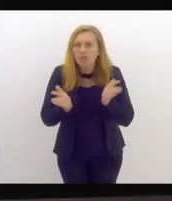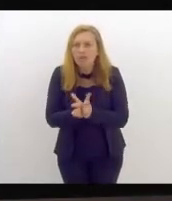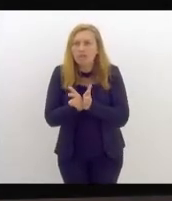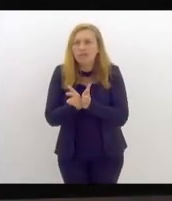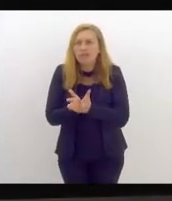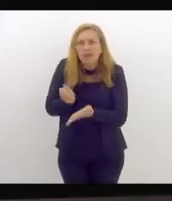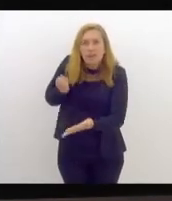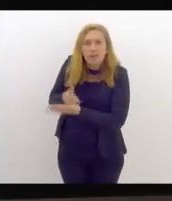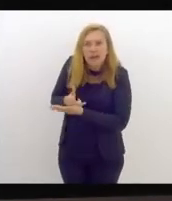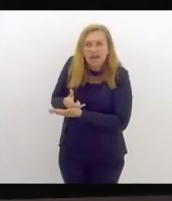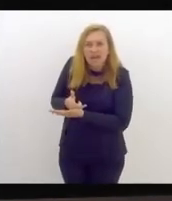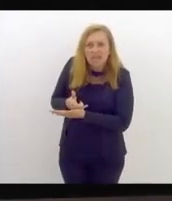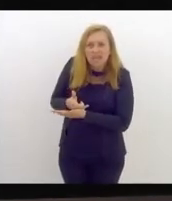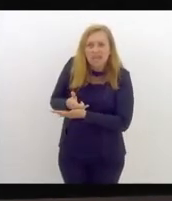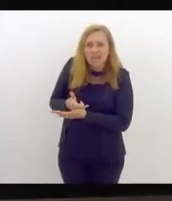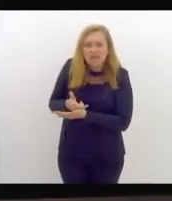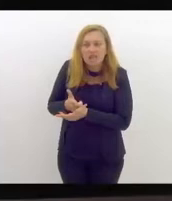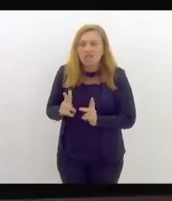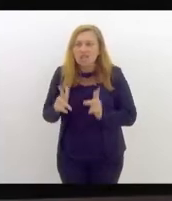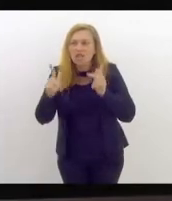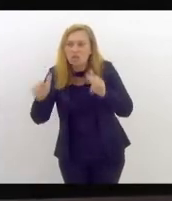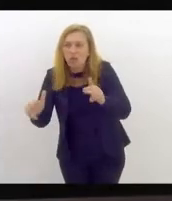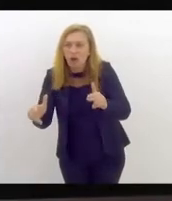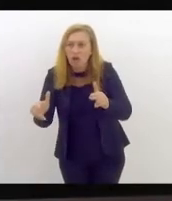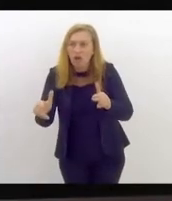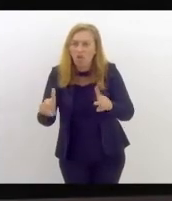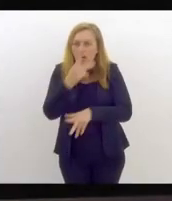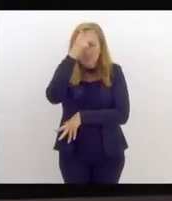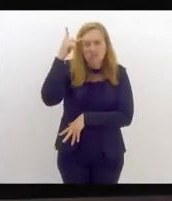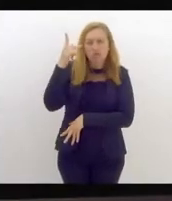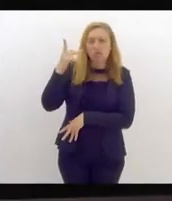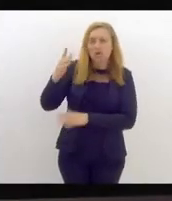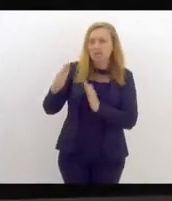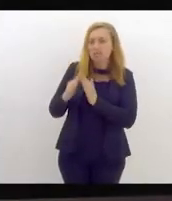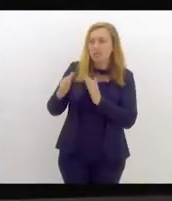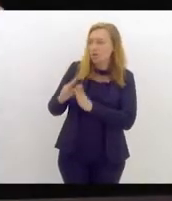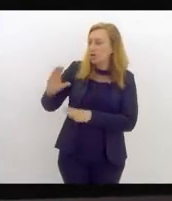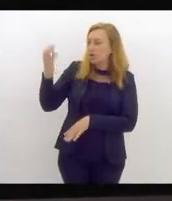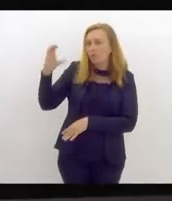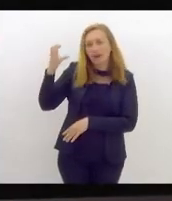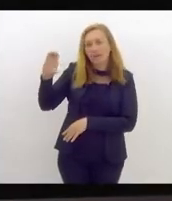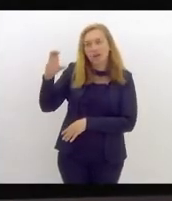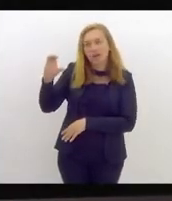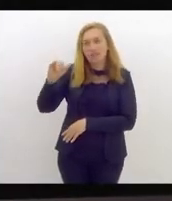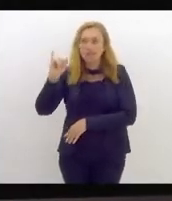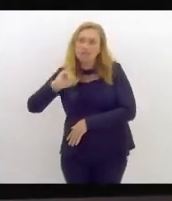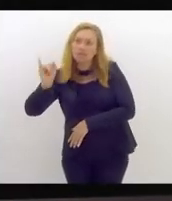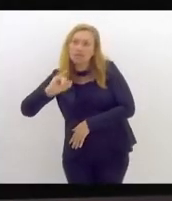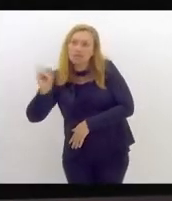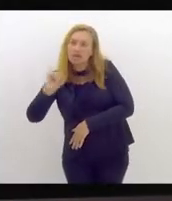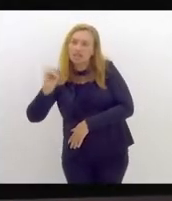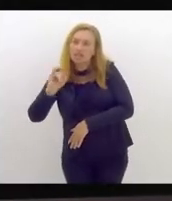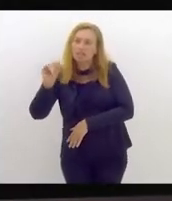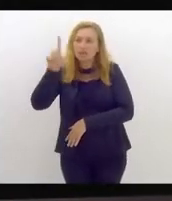mais pobres pague o mesmo método cúbico de água do cara que mora em Copacabana Ipanema Leblon São realidades diferentes distinta